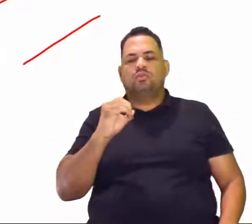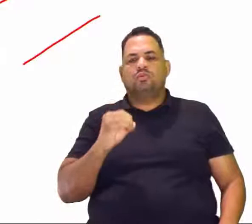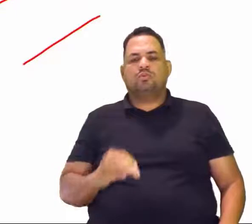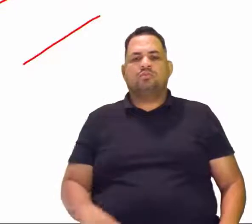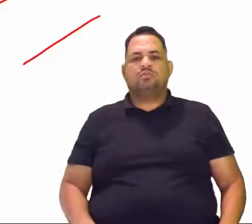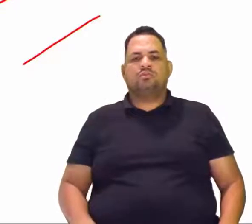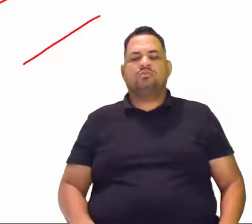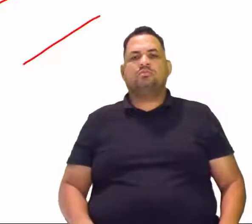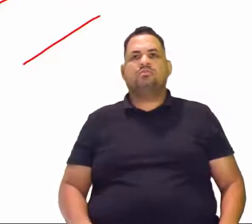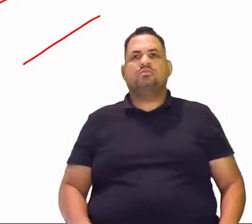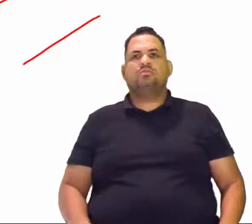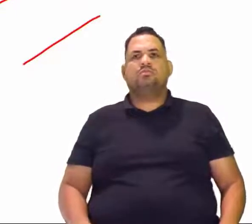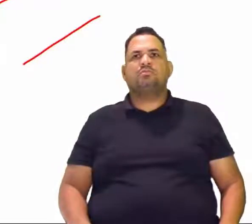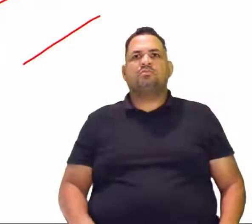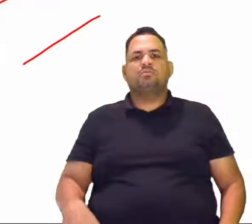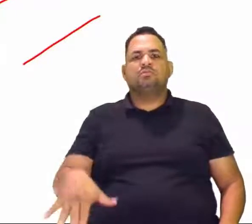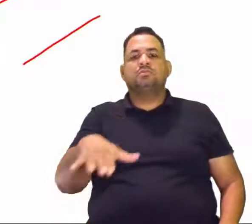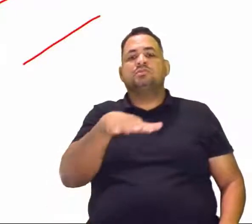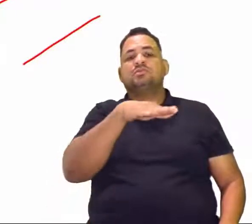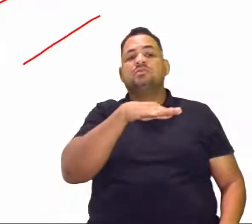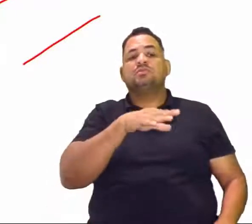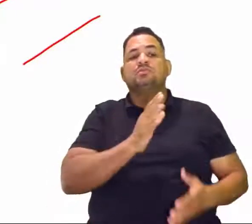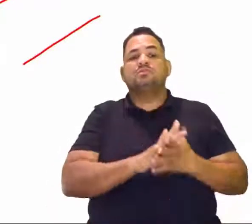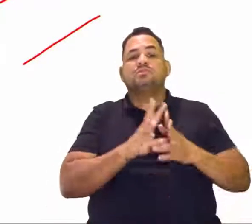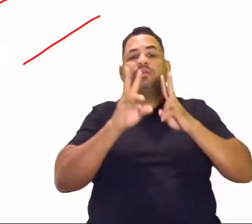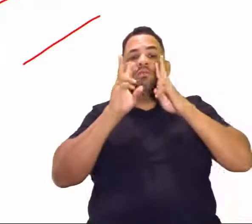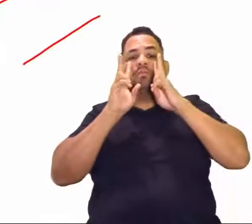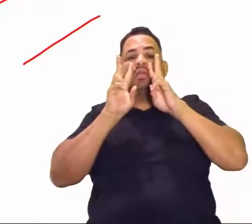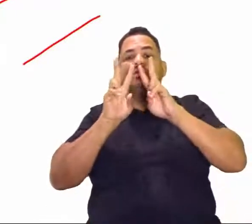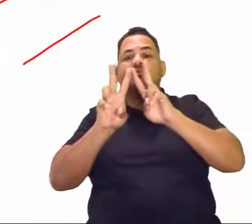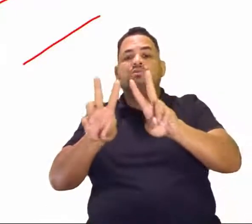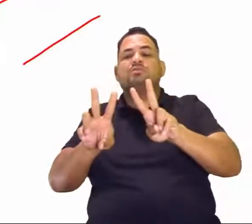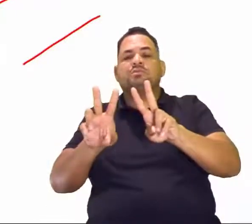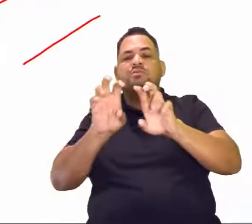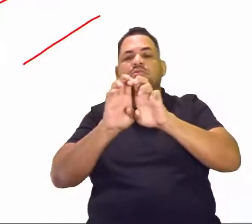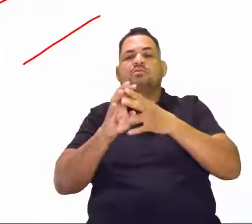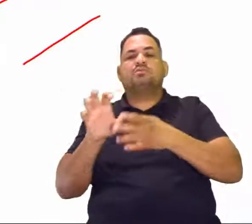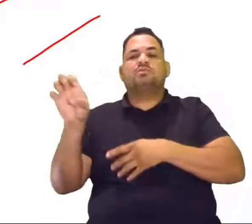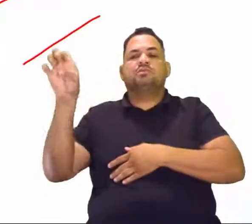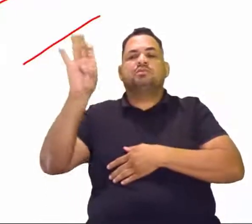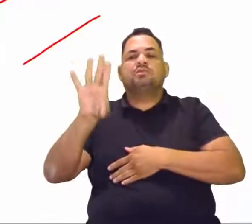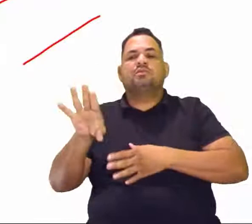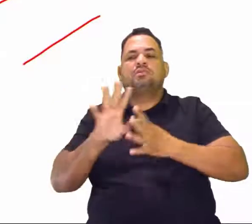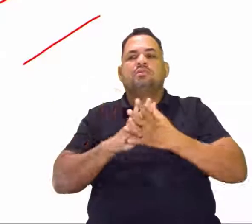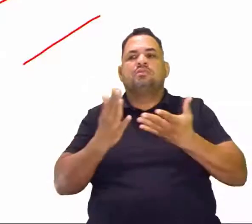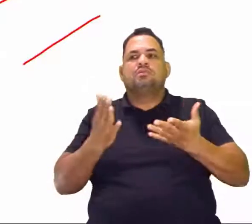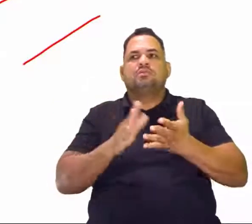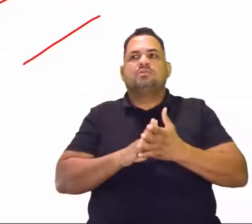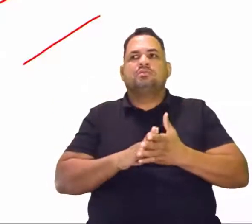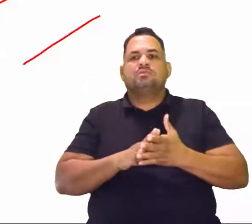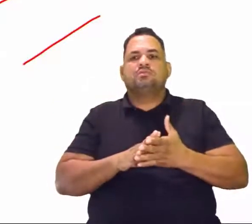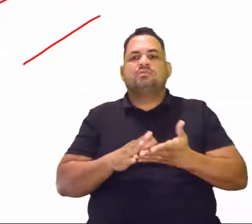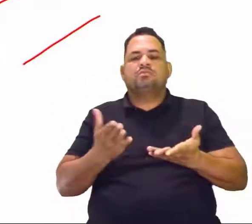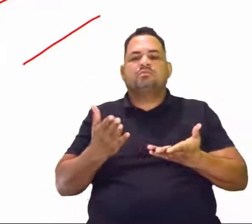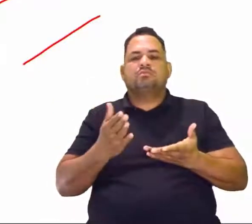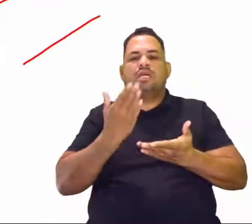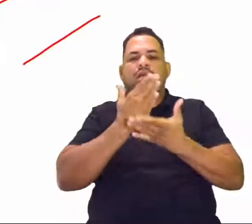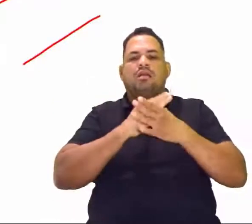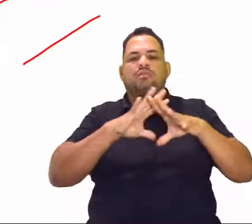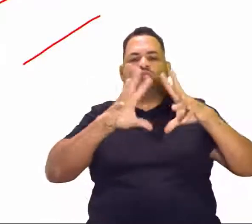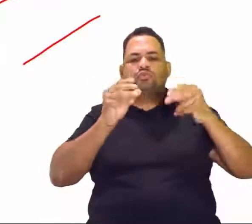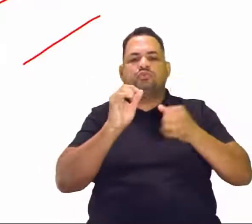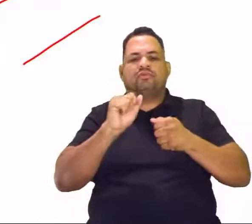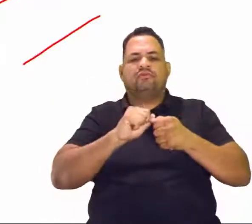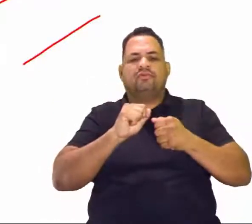em cima de uma visão europeia em cima de uma estrutura de colonialidade né eu destruo